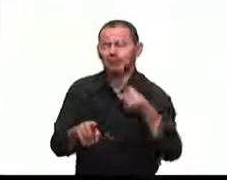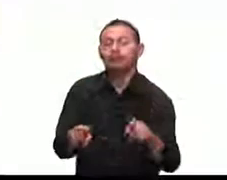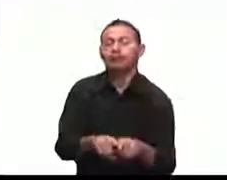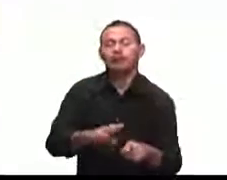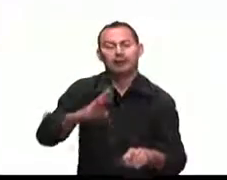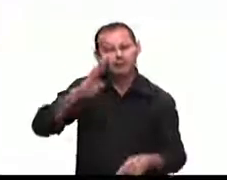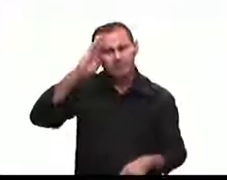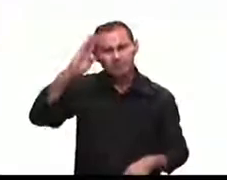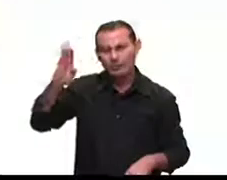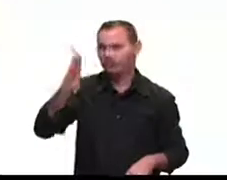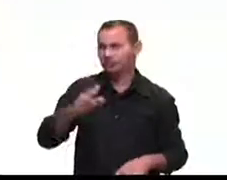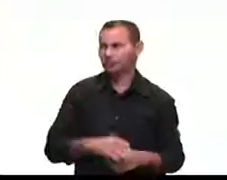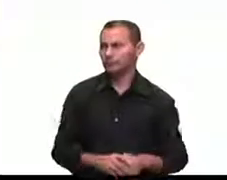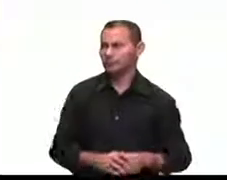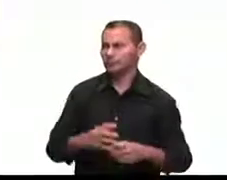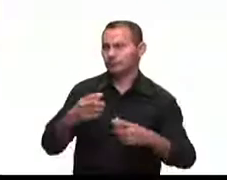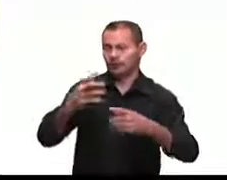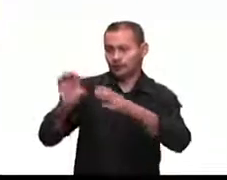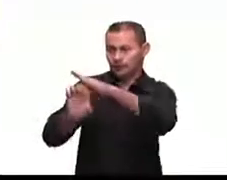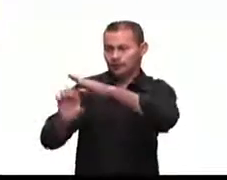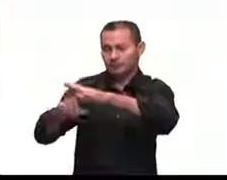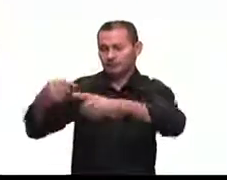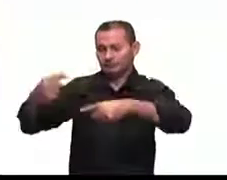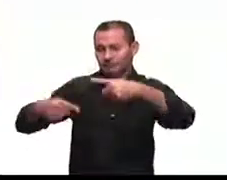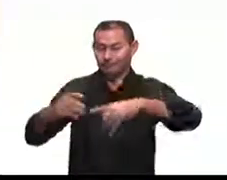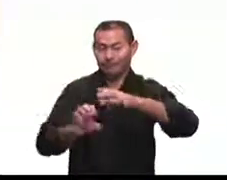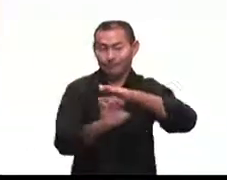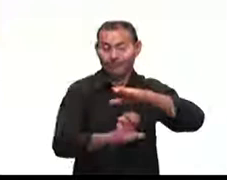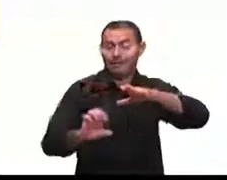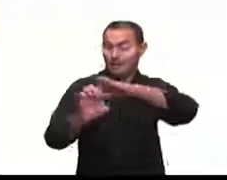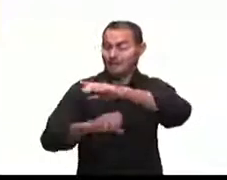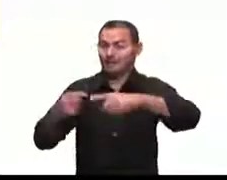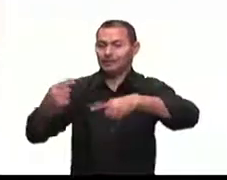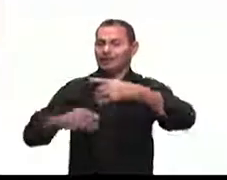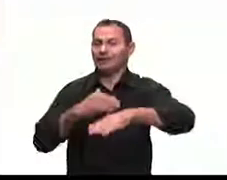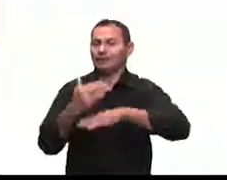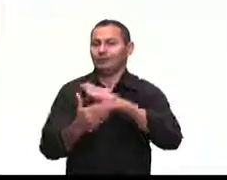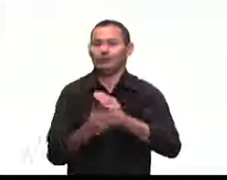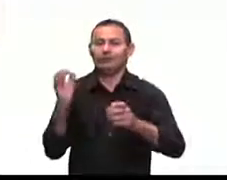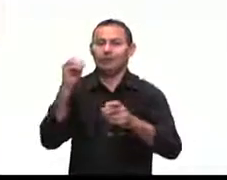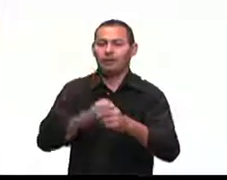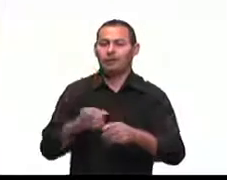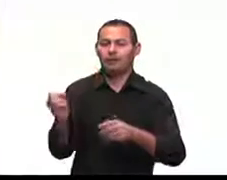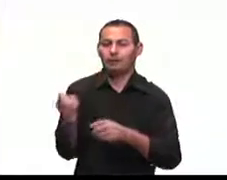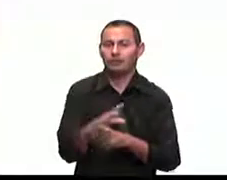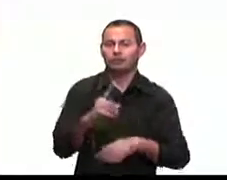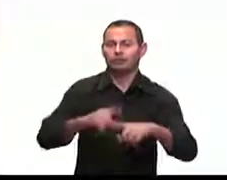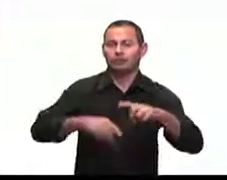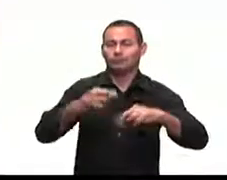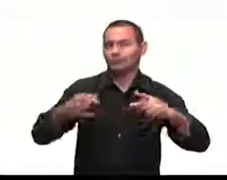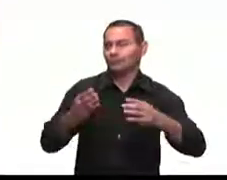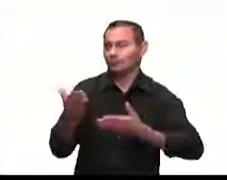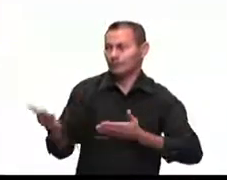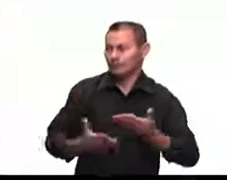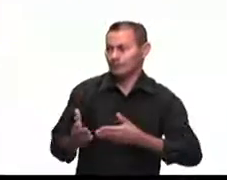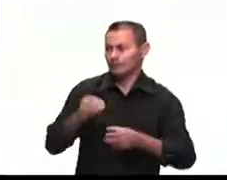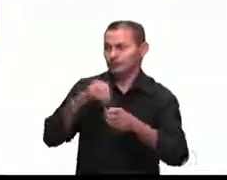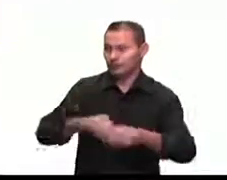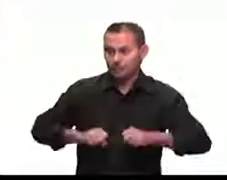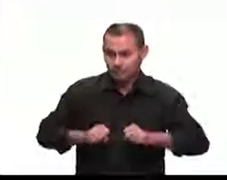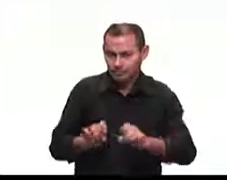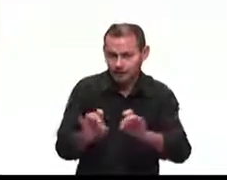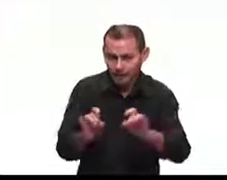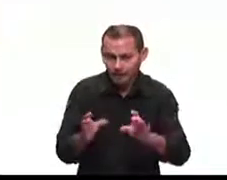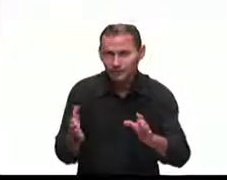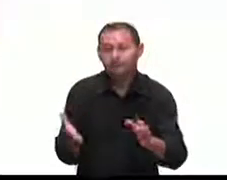principalmente, né? Então aí os concorrentes estão a todo momento lançando novos produtos e serviços no